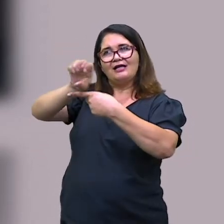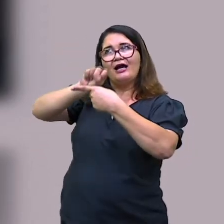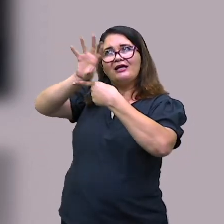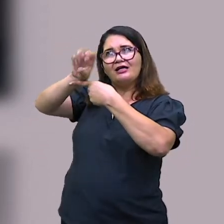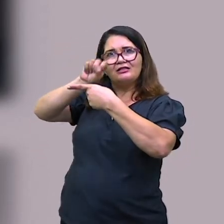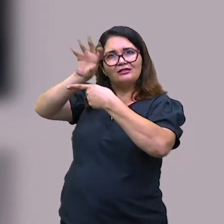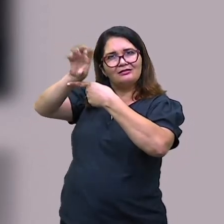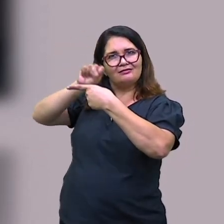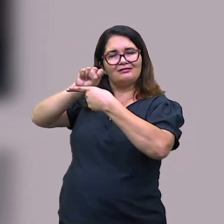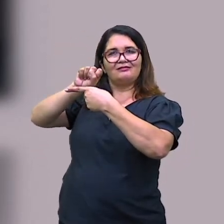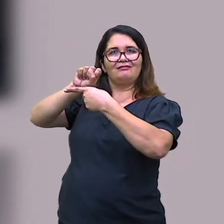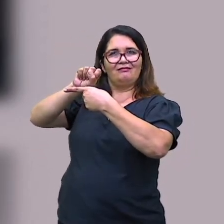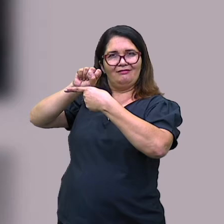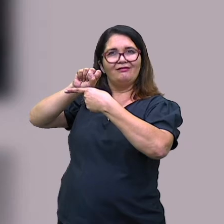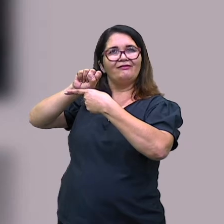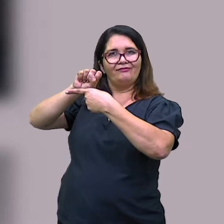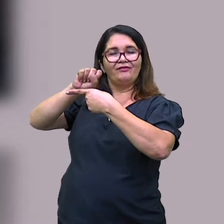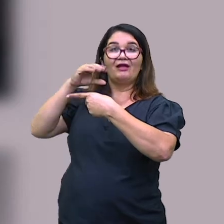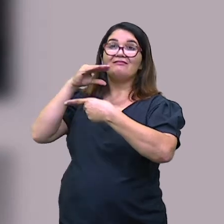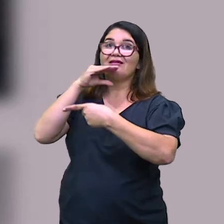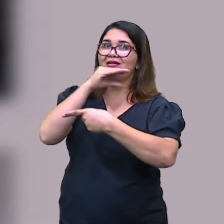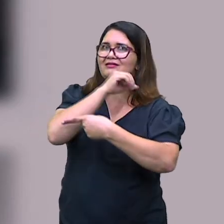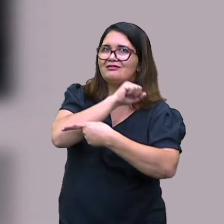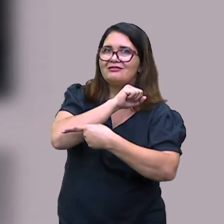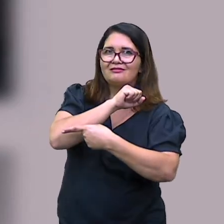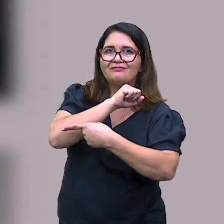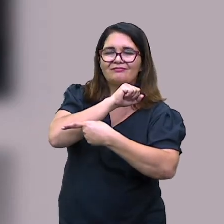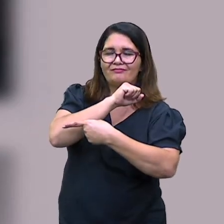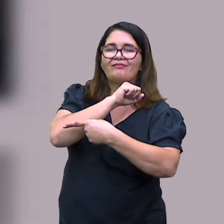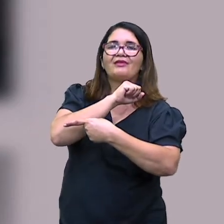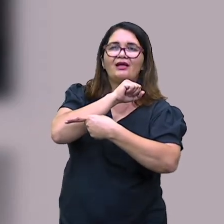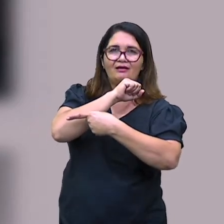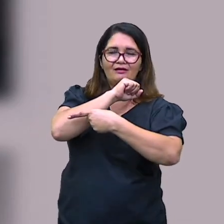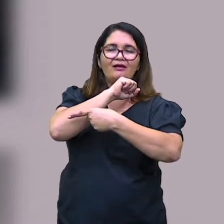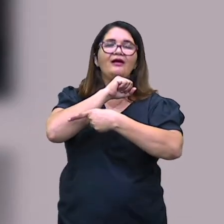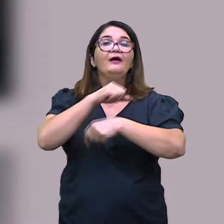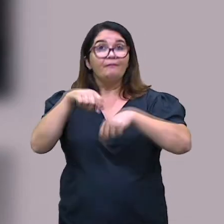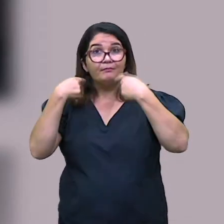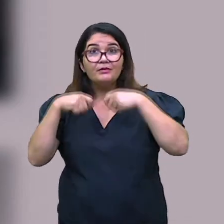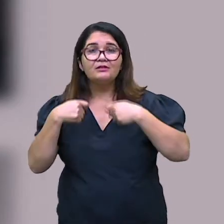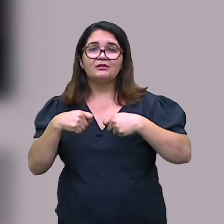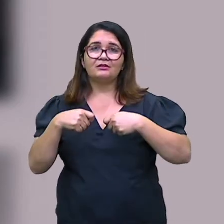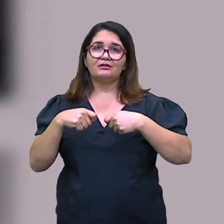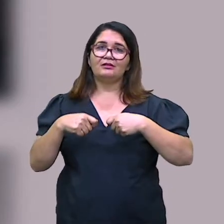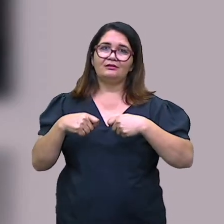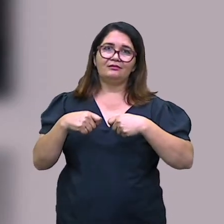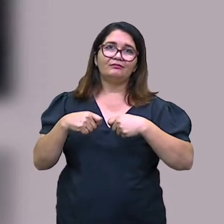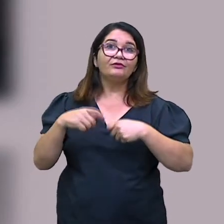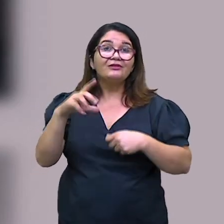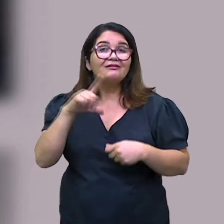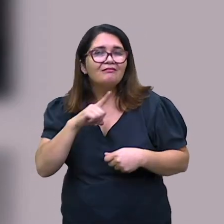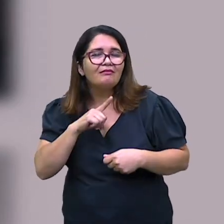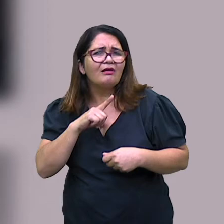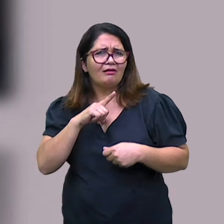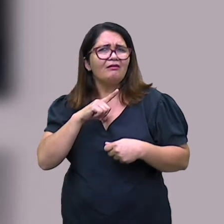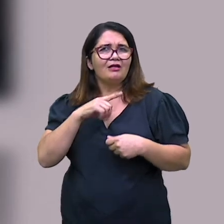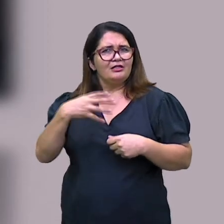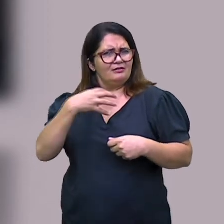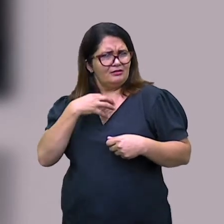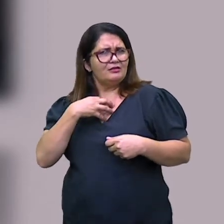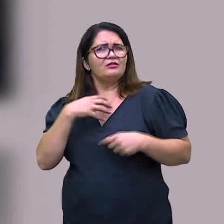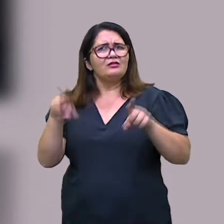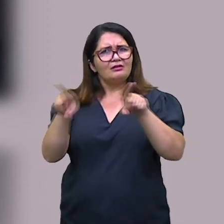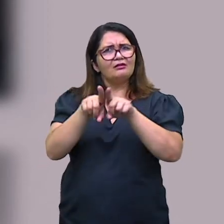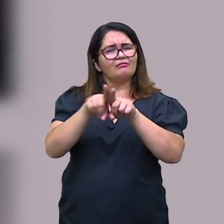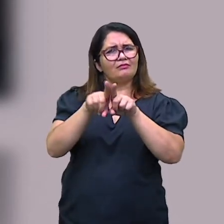na nossa vida cotidiana. E muitas vezes a gente nem para pensar. Vocês já pararam